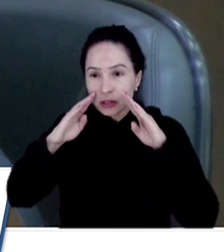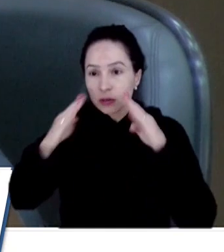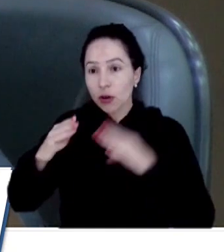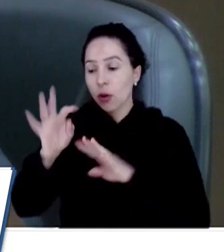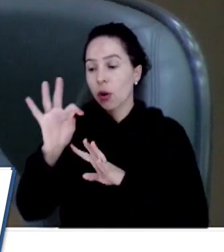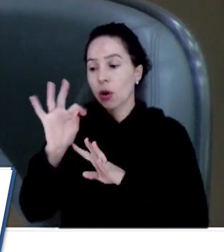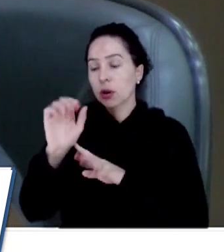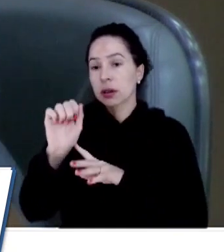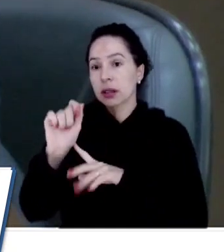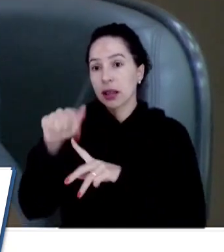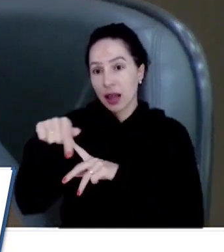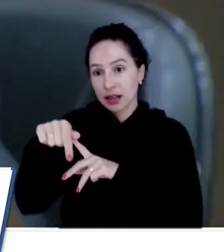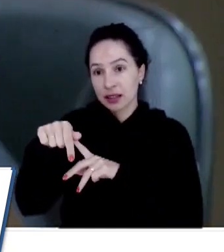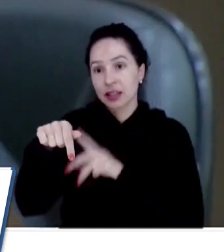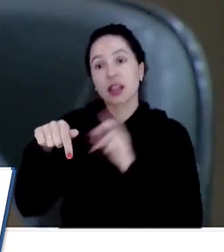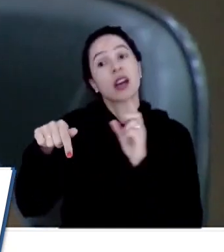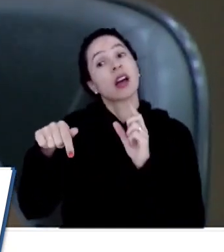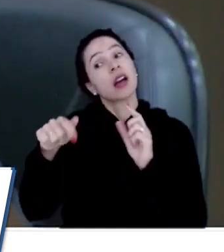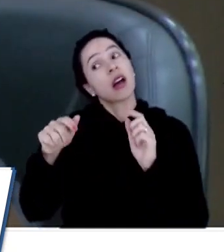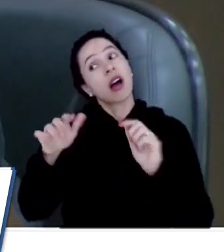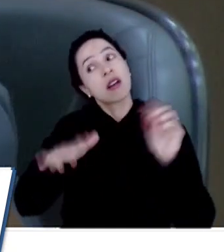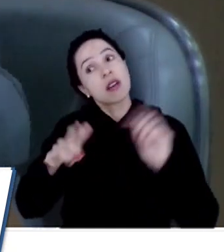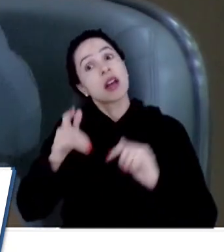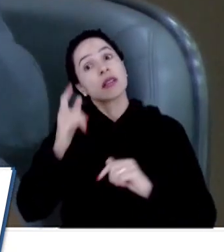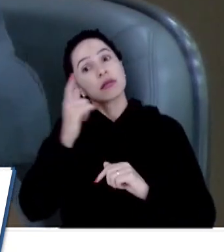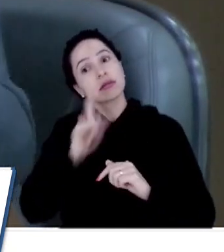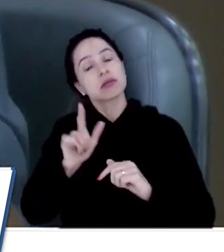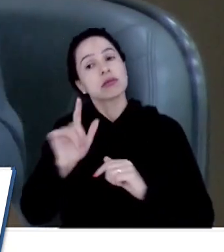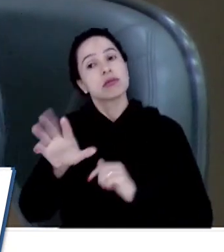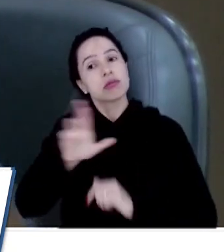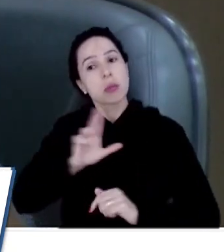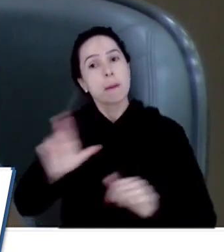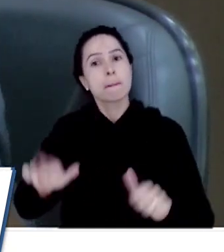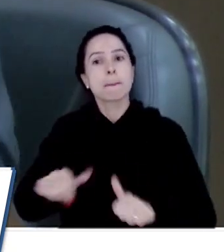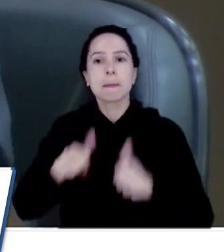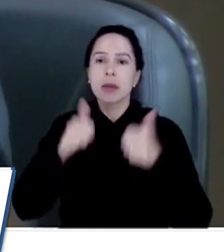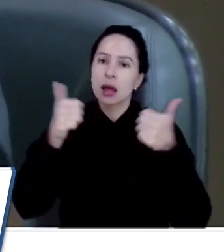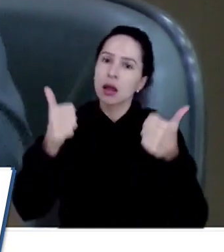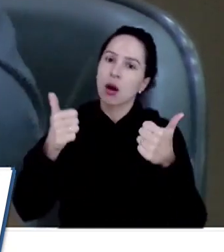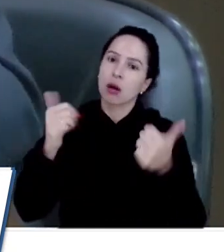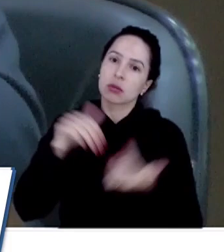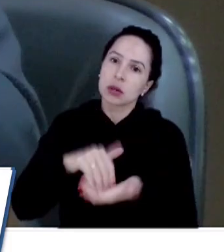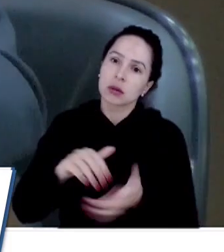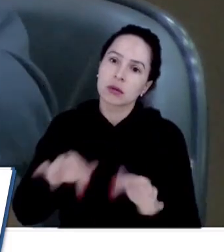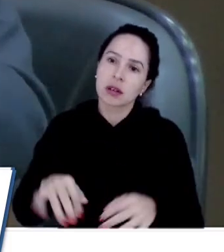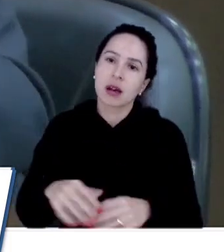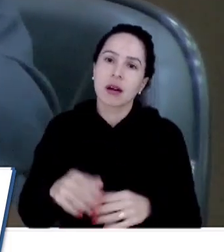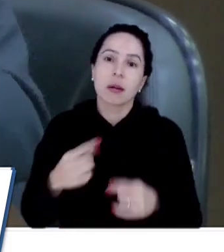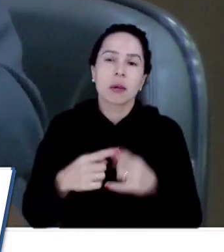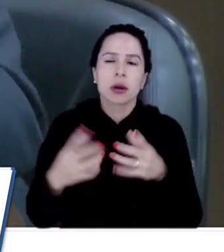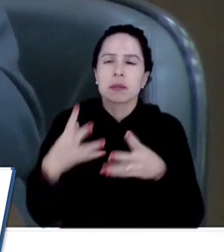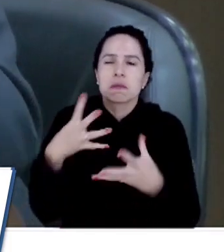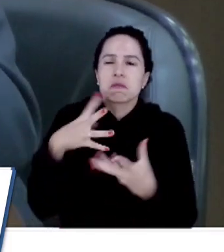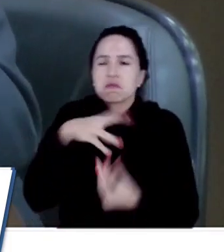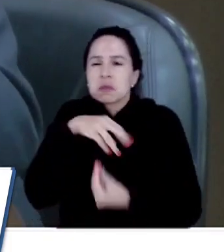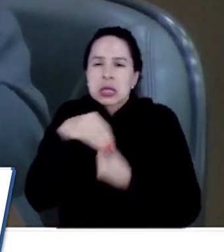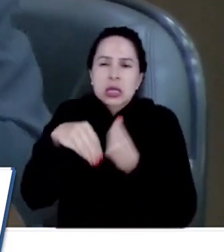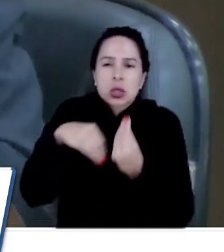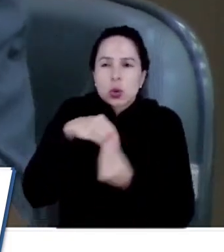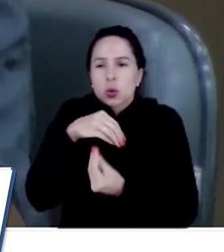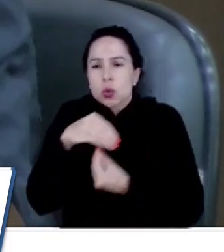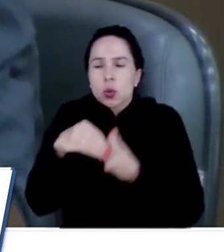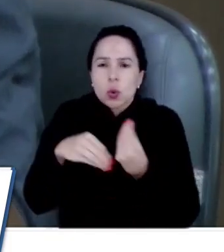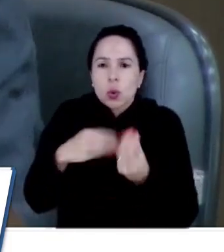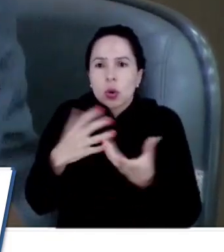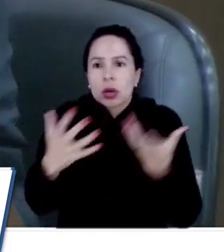TAC, talvez os resultados da audiência seriam muito melhores do que foi no final. É porque houve uma mistura